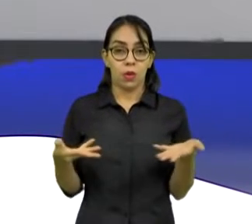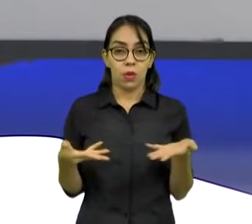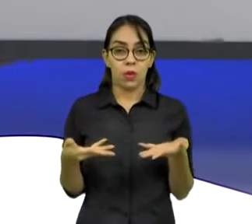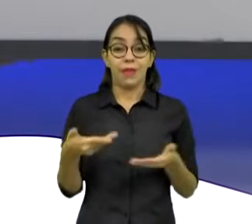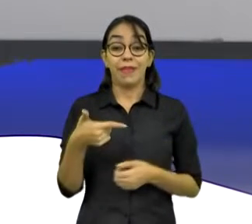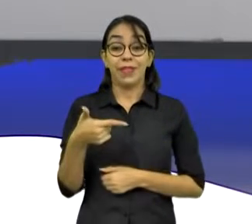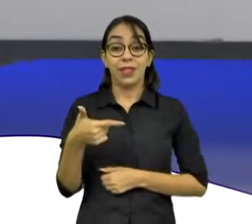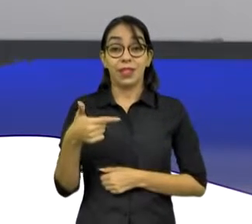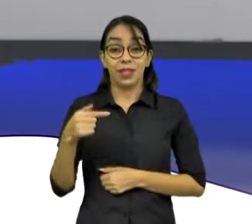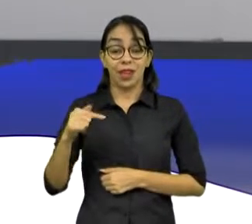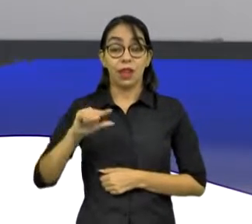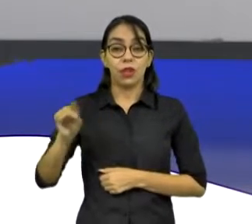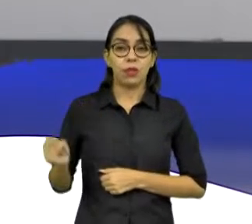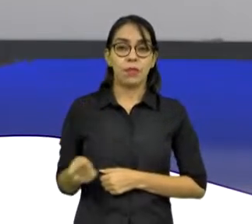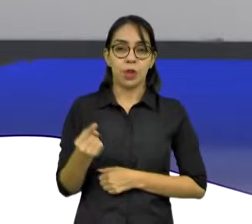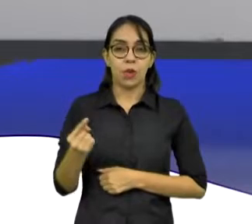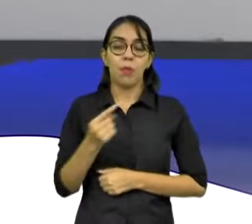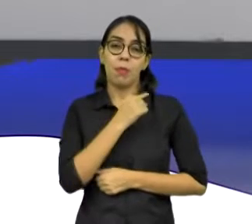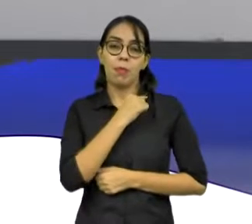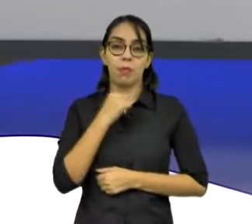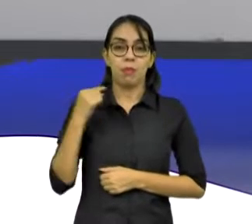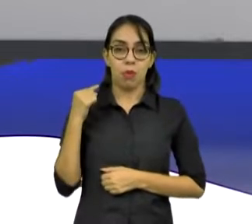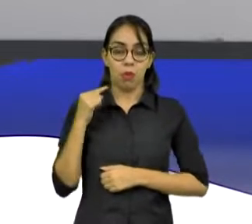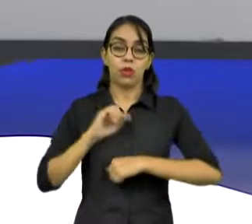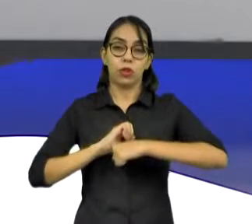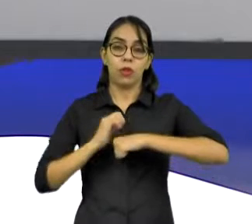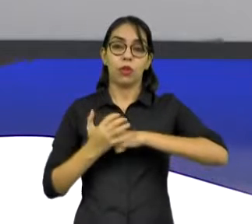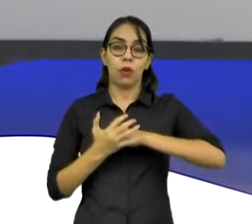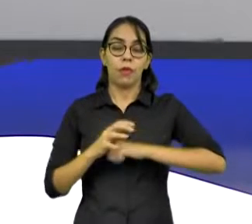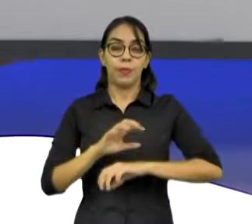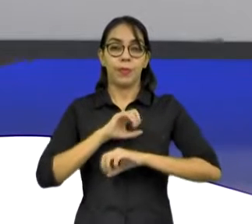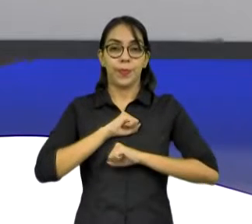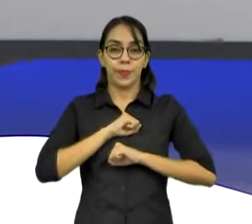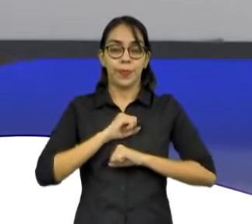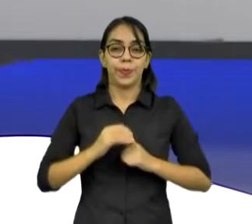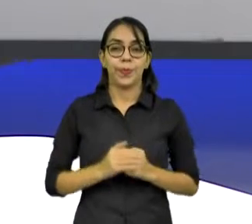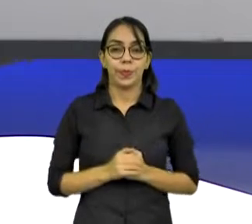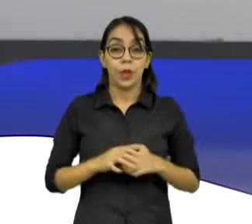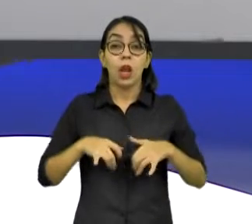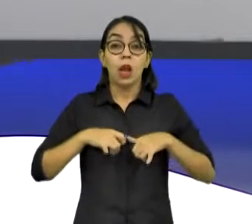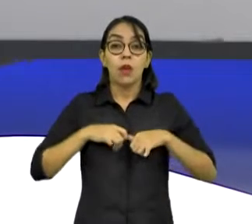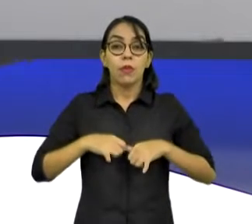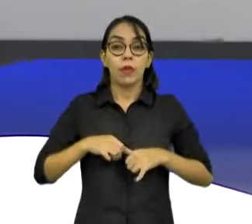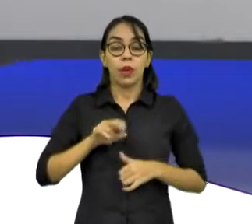em decorrência da doença. A taxa de ocupação das UTIs está em